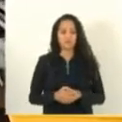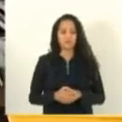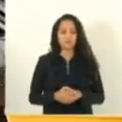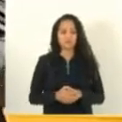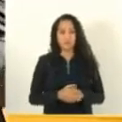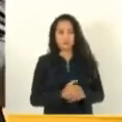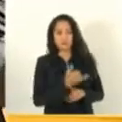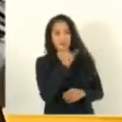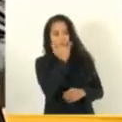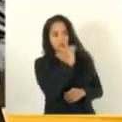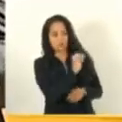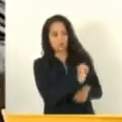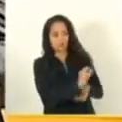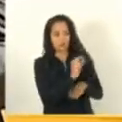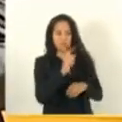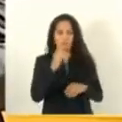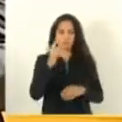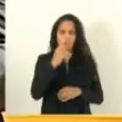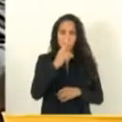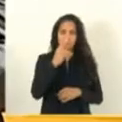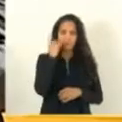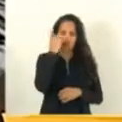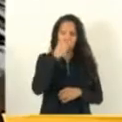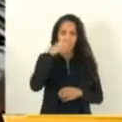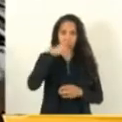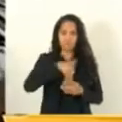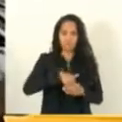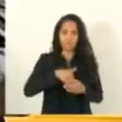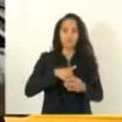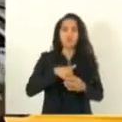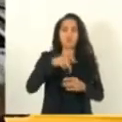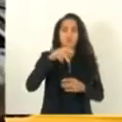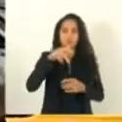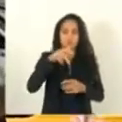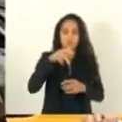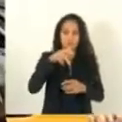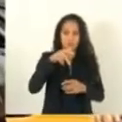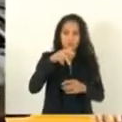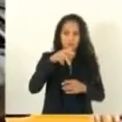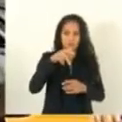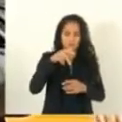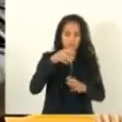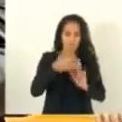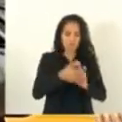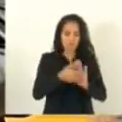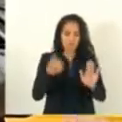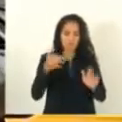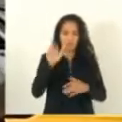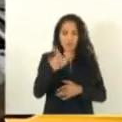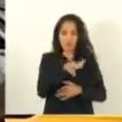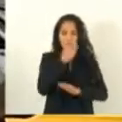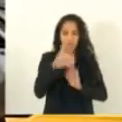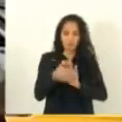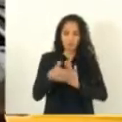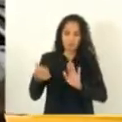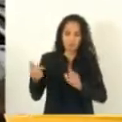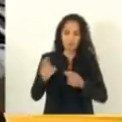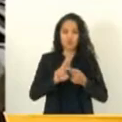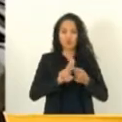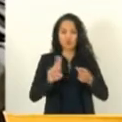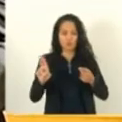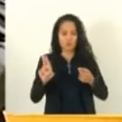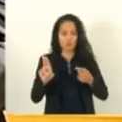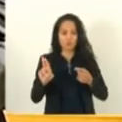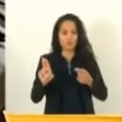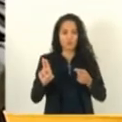Espera aí, os deputados que votaram pela manutenção, pela rejeição do veto.